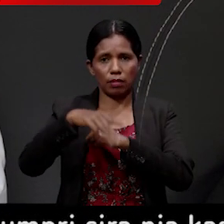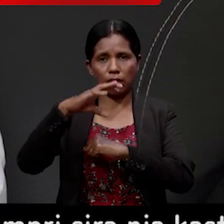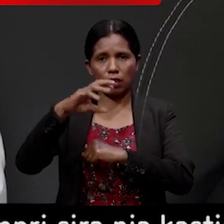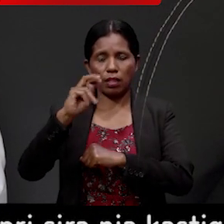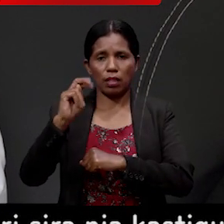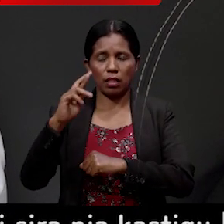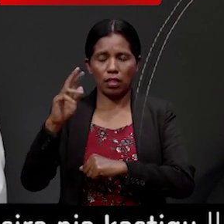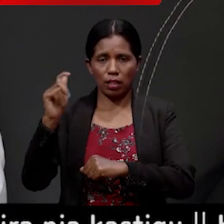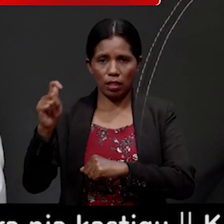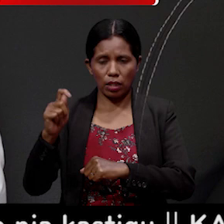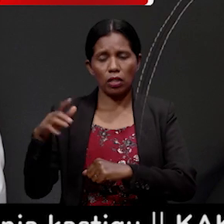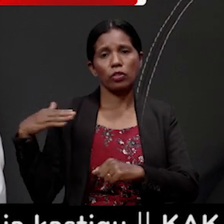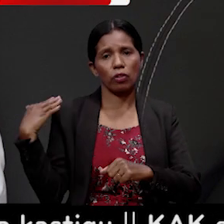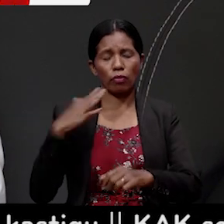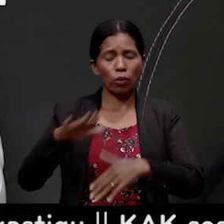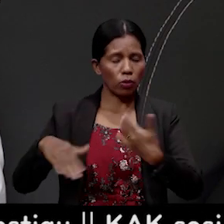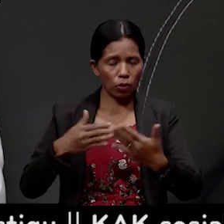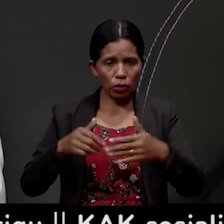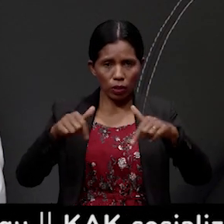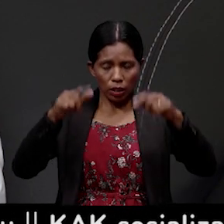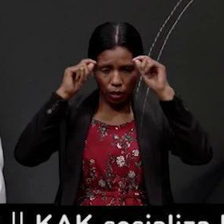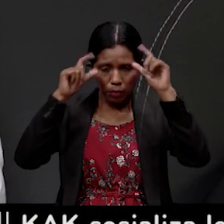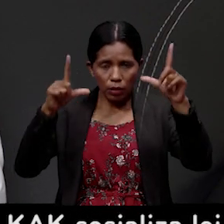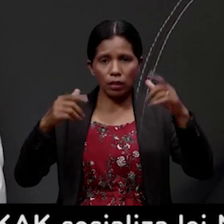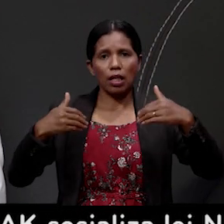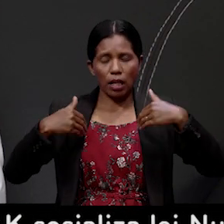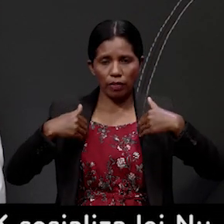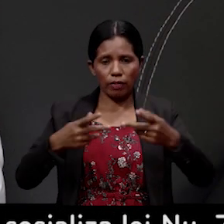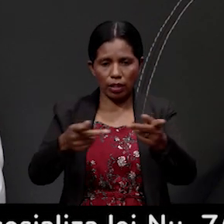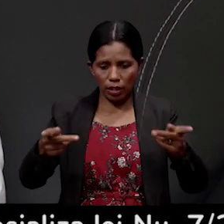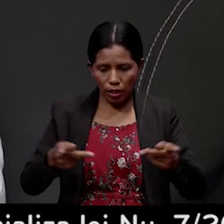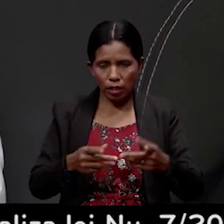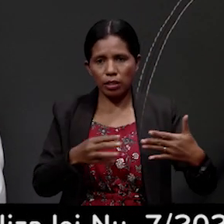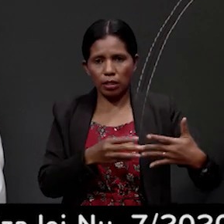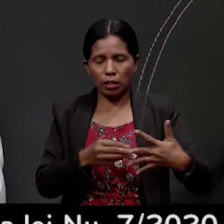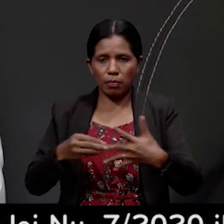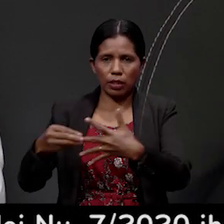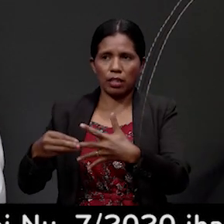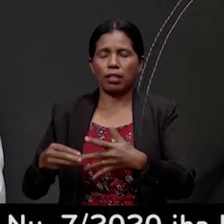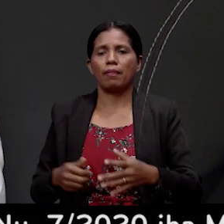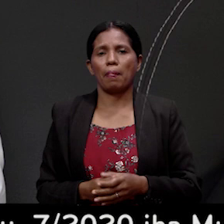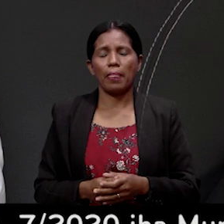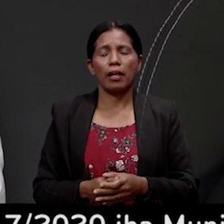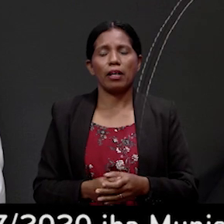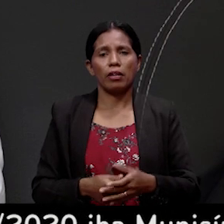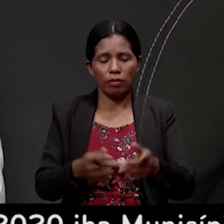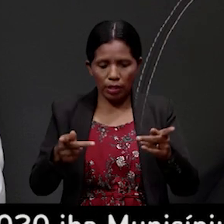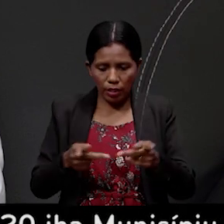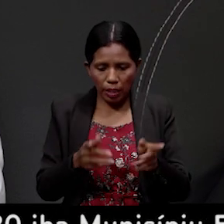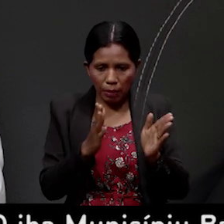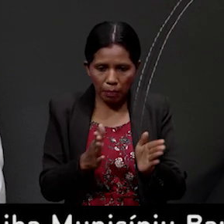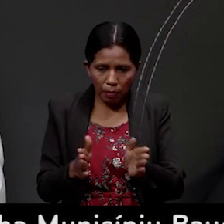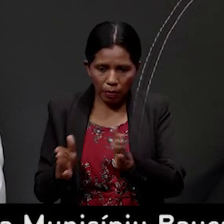O jovem Rototo e a Timor-Lara se ia fatem de especial. Fatem a tu preparar, a tu